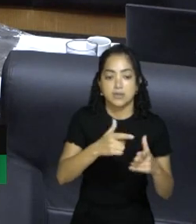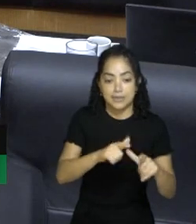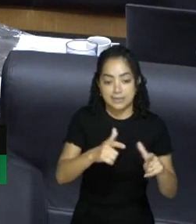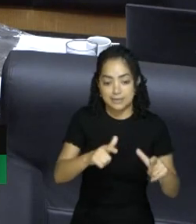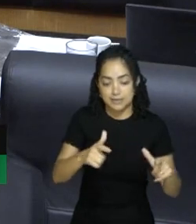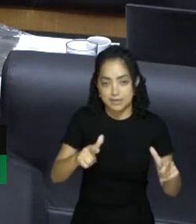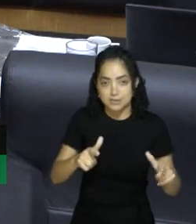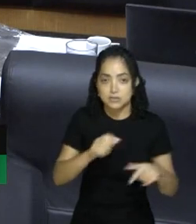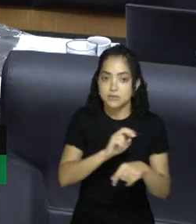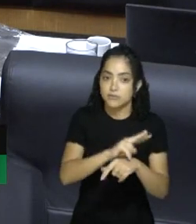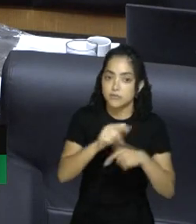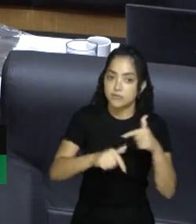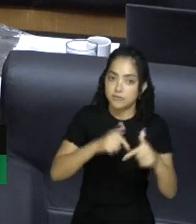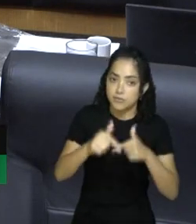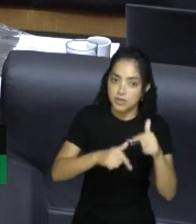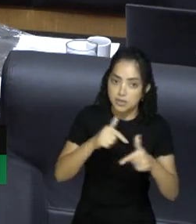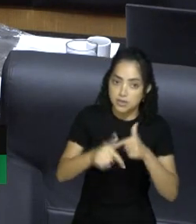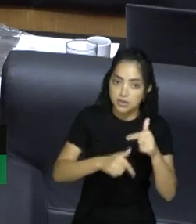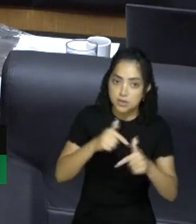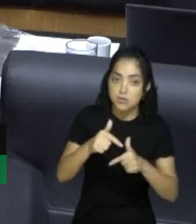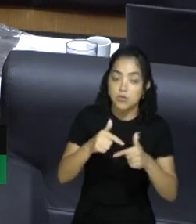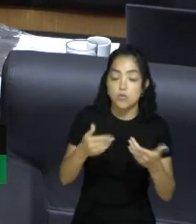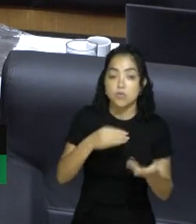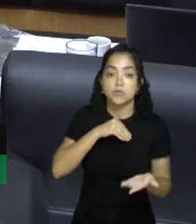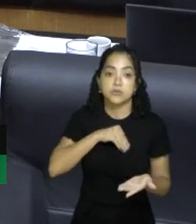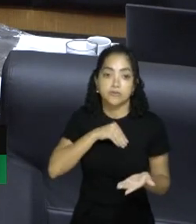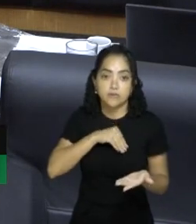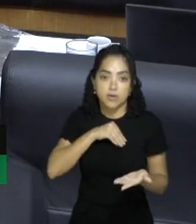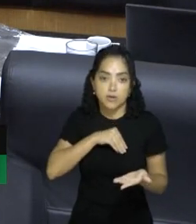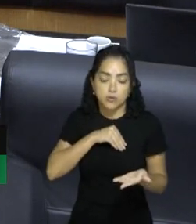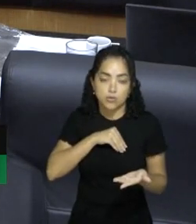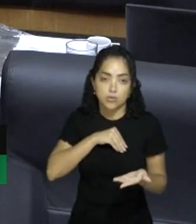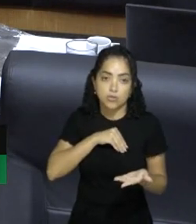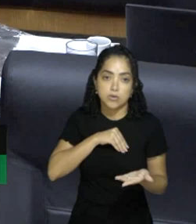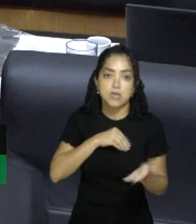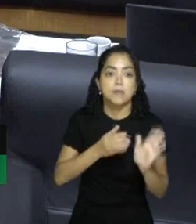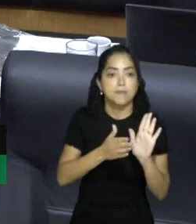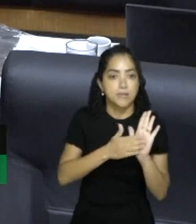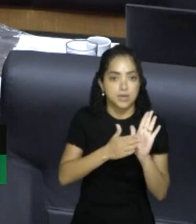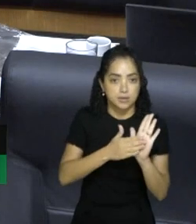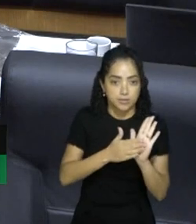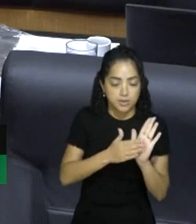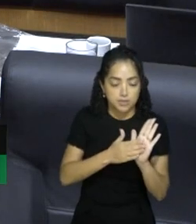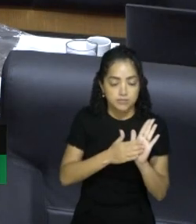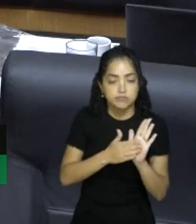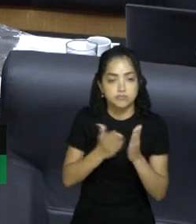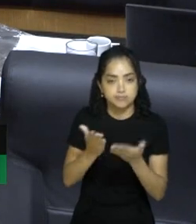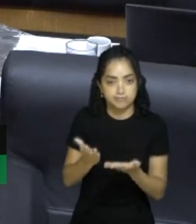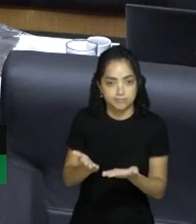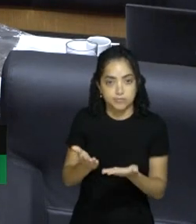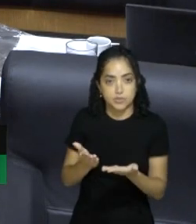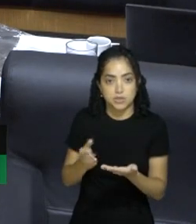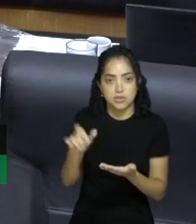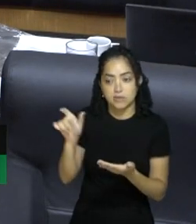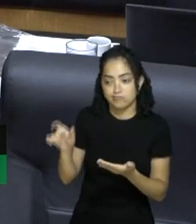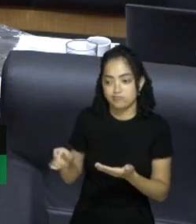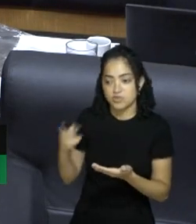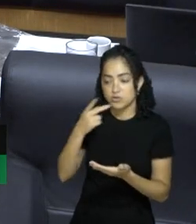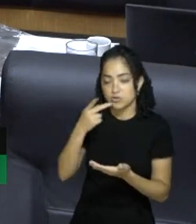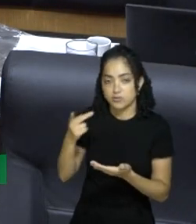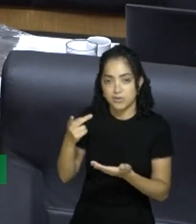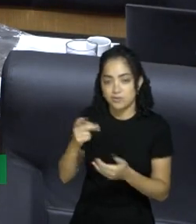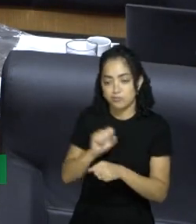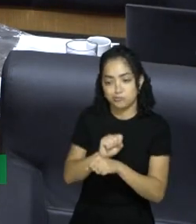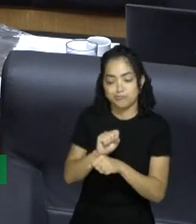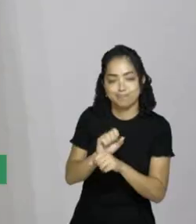gera emprego gera renda e como você falou a proteção de muitas famílias Então parabéns e vindo de quem vem a gente não pode esperar nada né